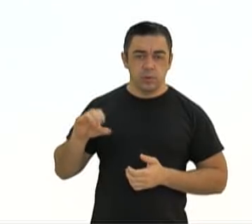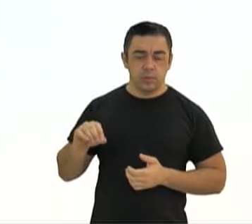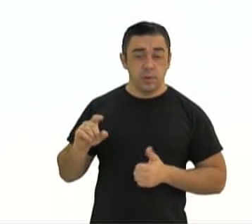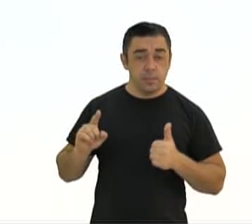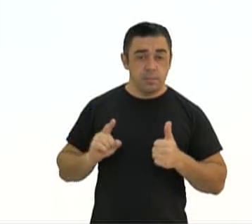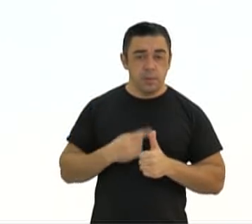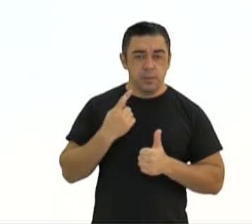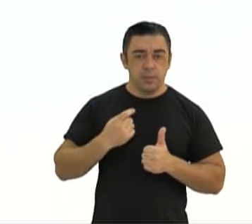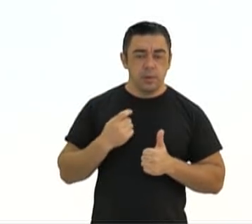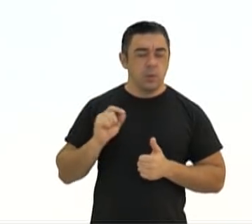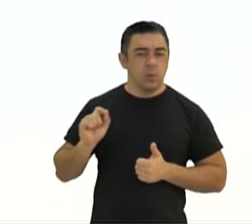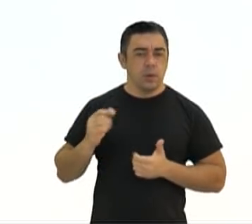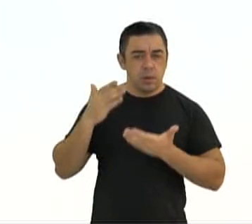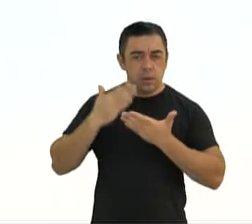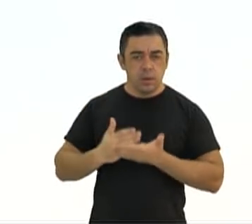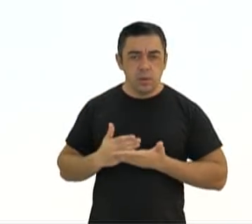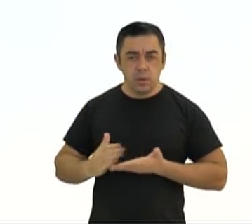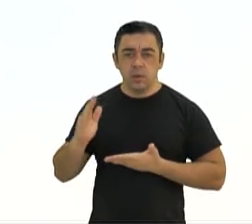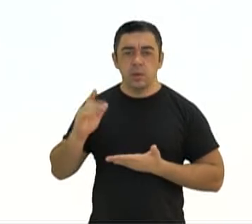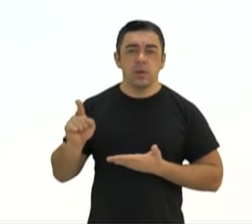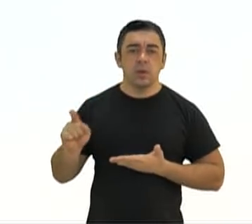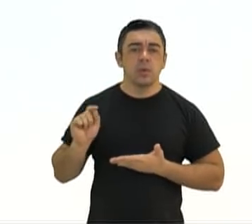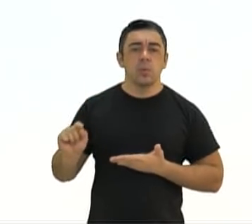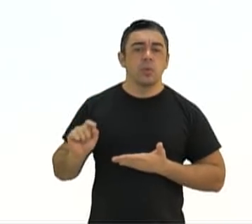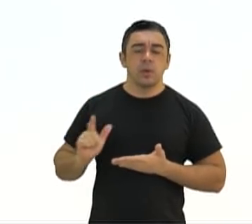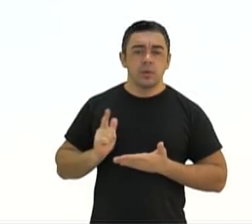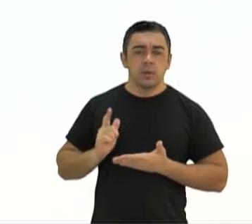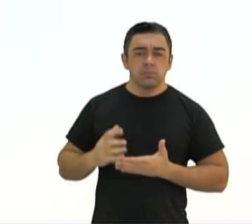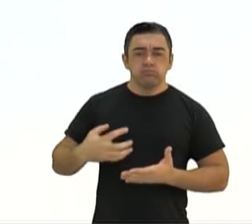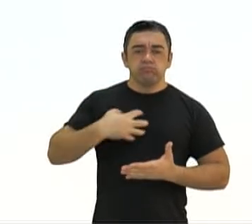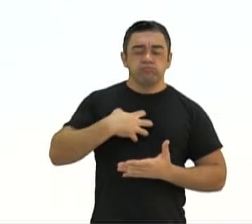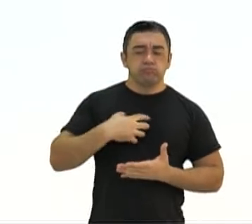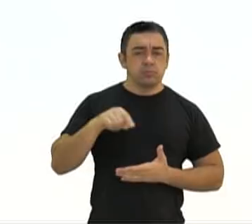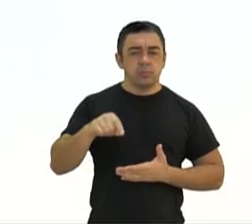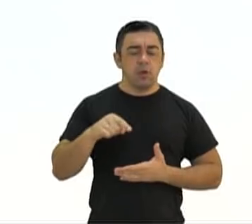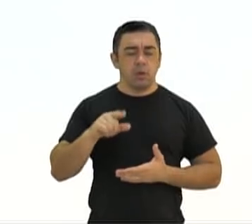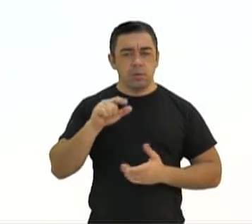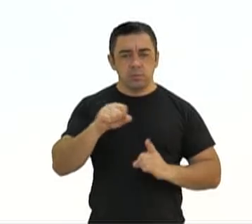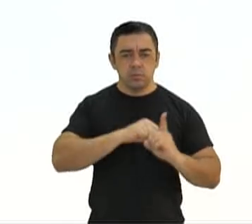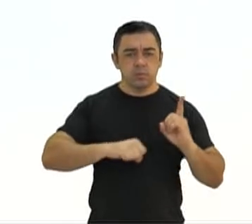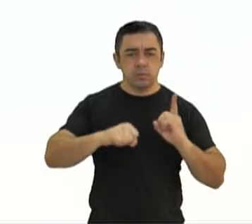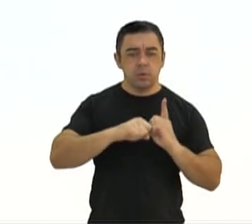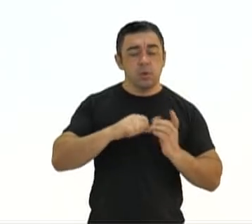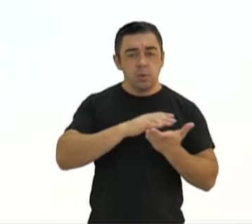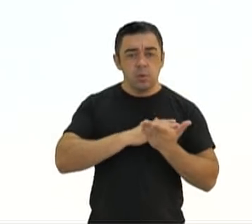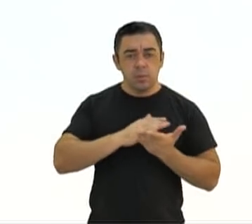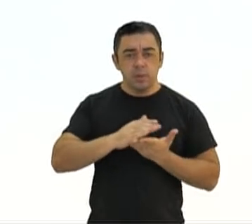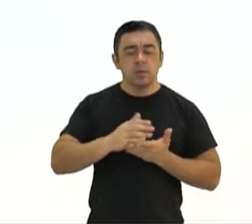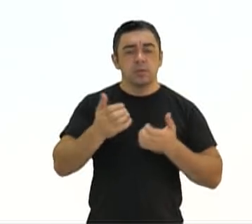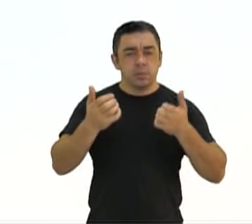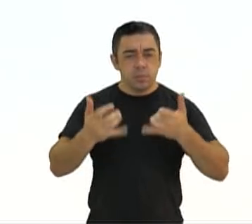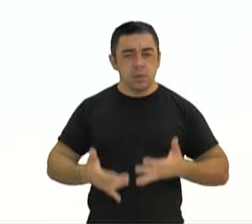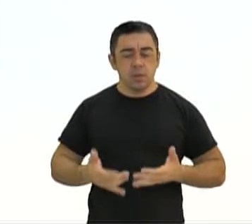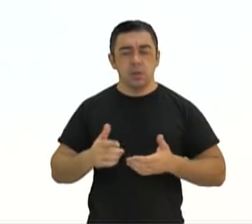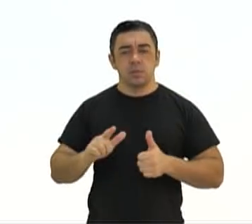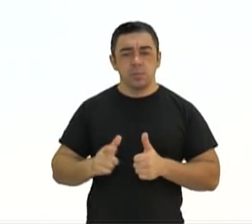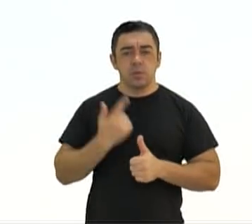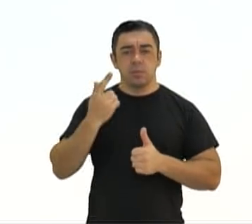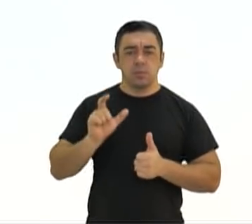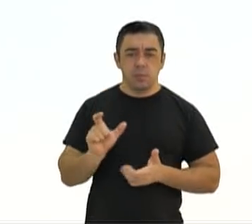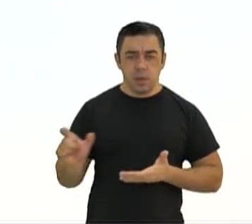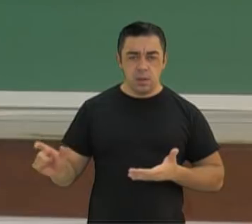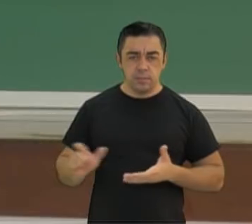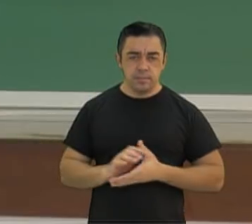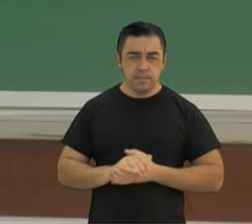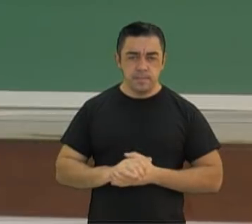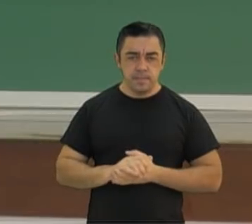escrita foi a alavanca para ele posicionar-se socialmente e começar a falar as primeiras palavras.